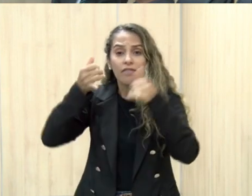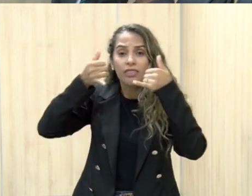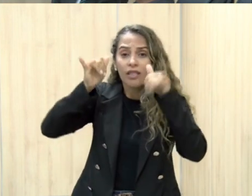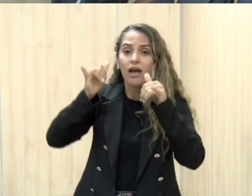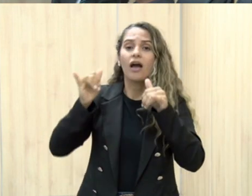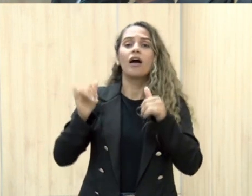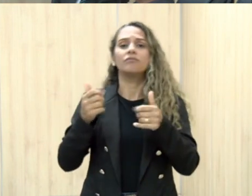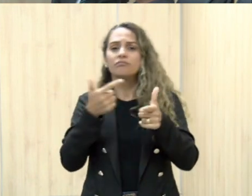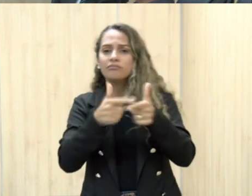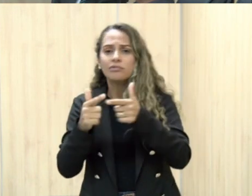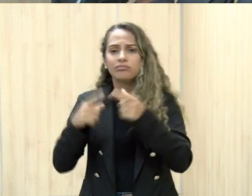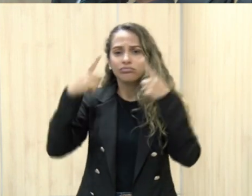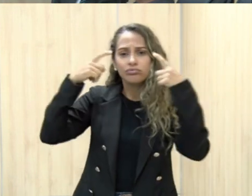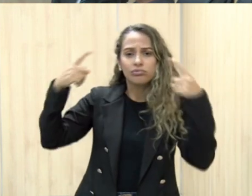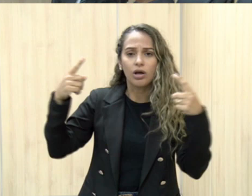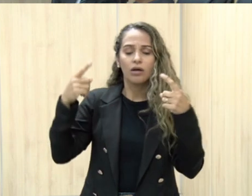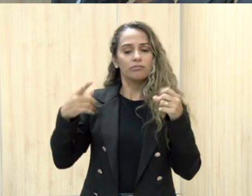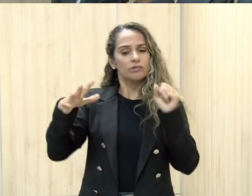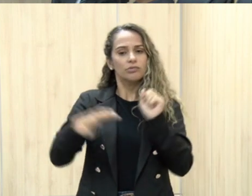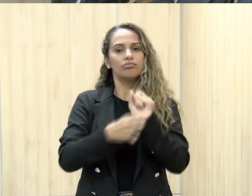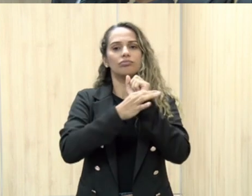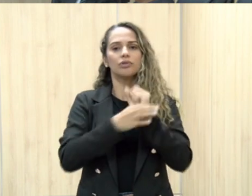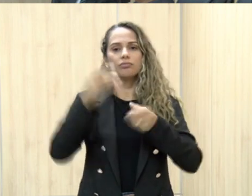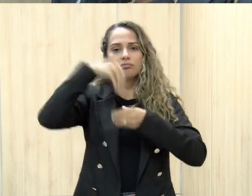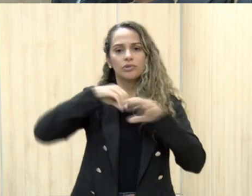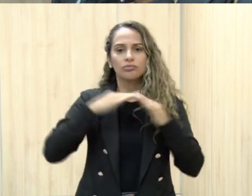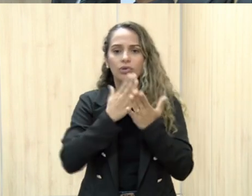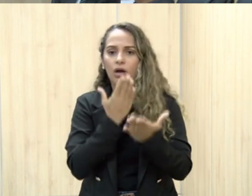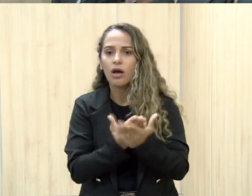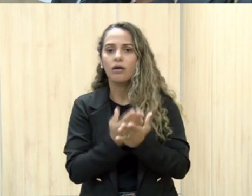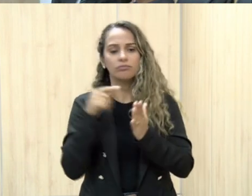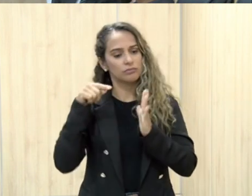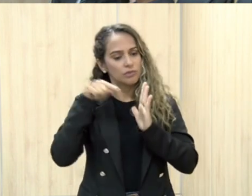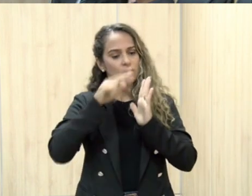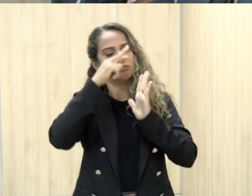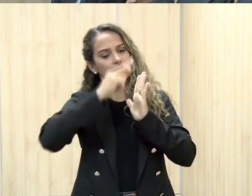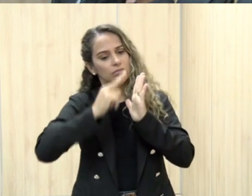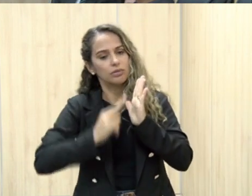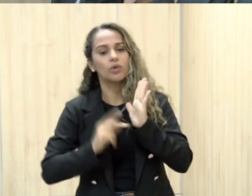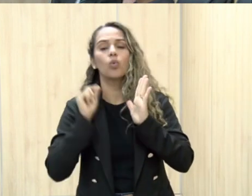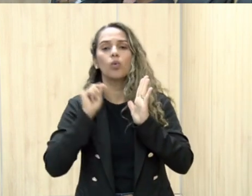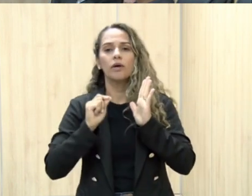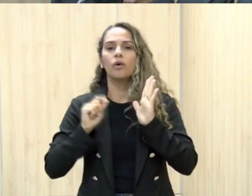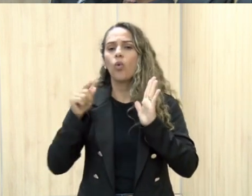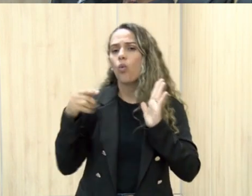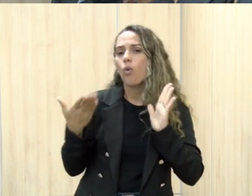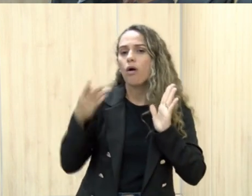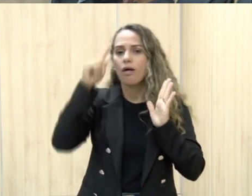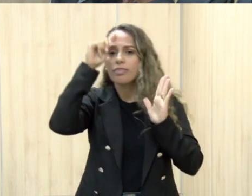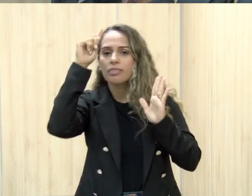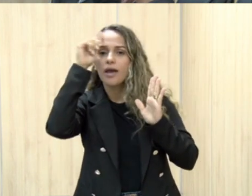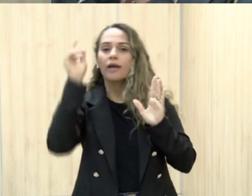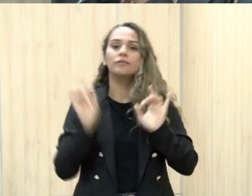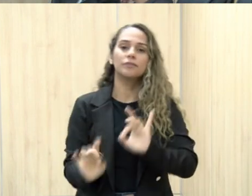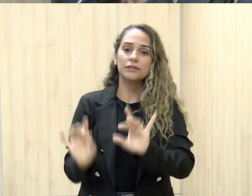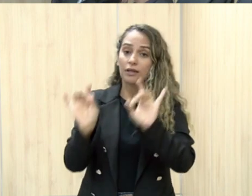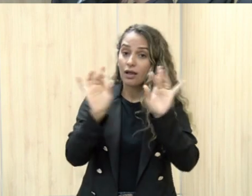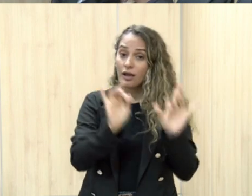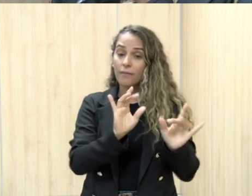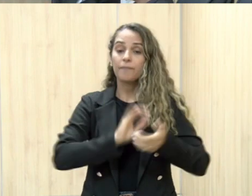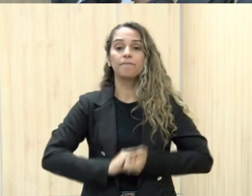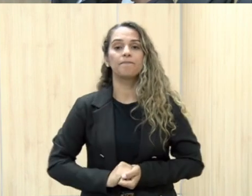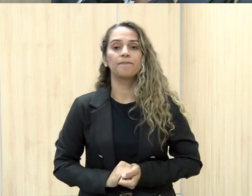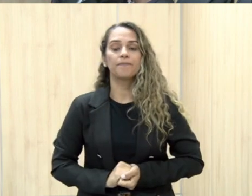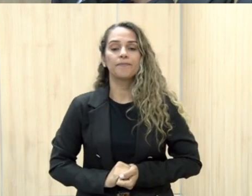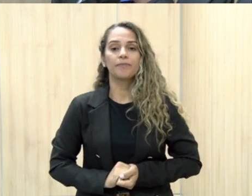E aí o autor discorre né Qual é a sua ideia em especial no